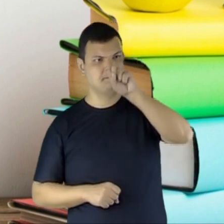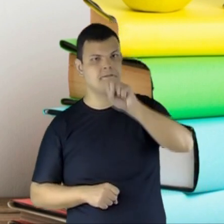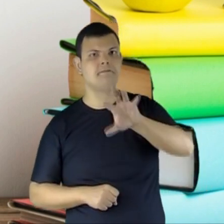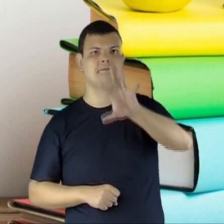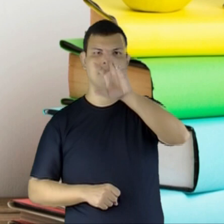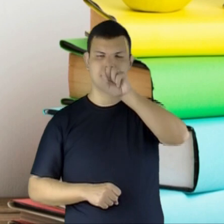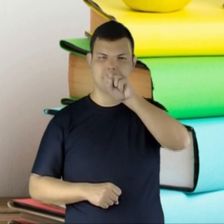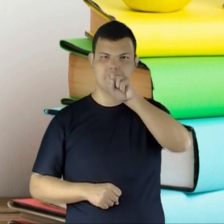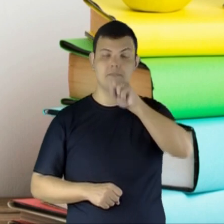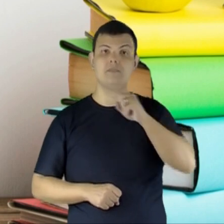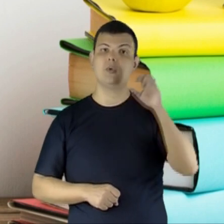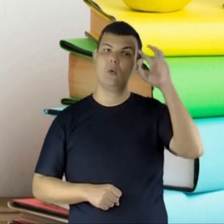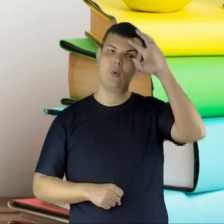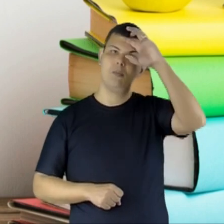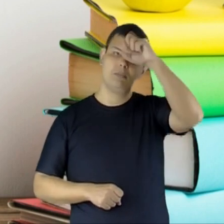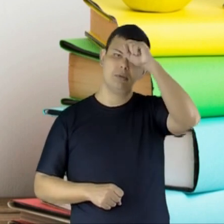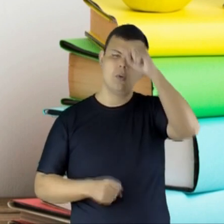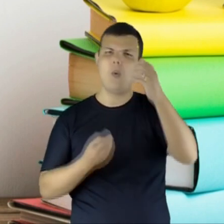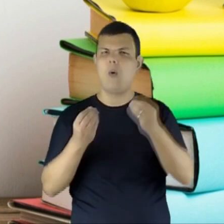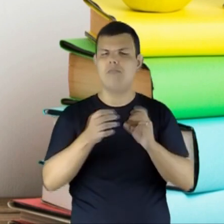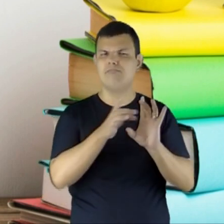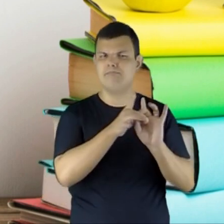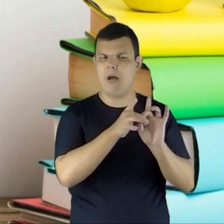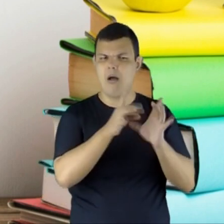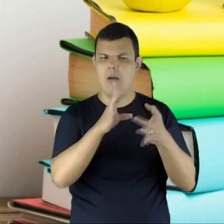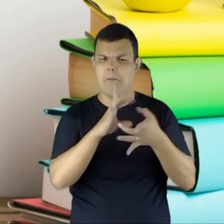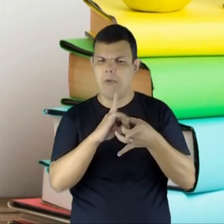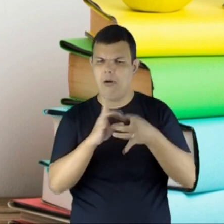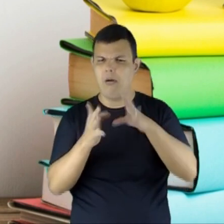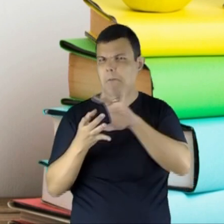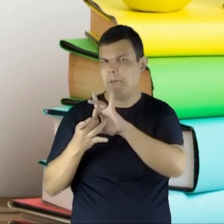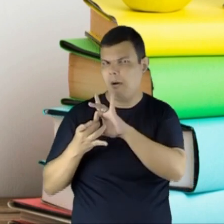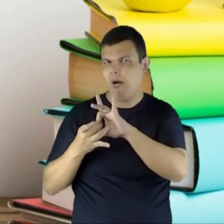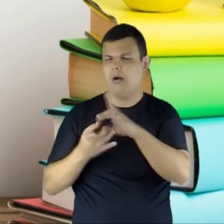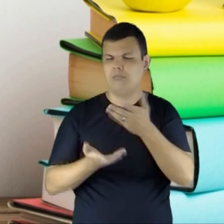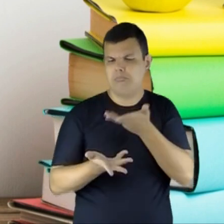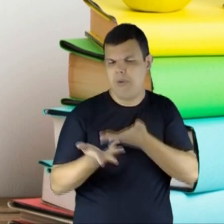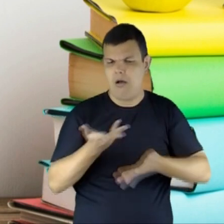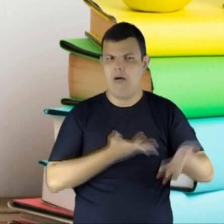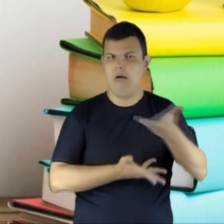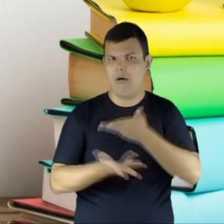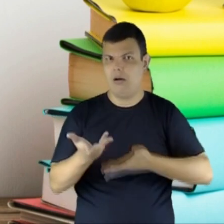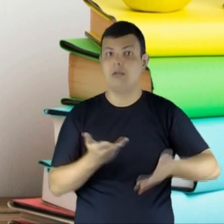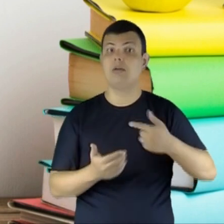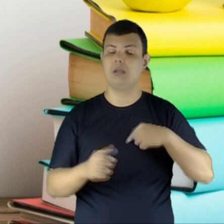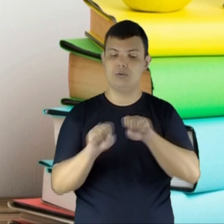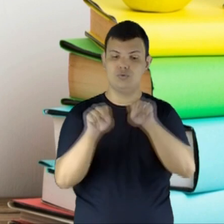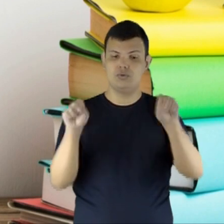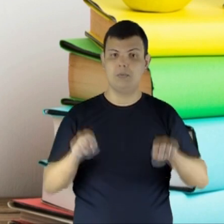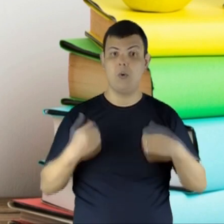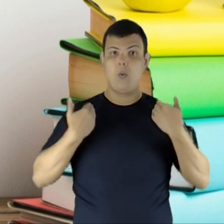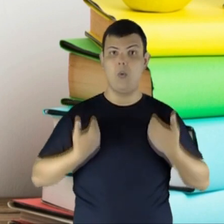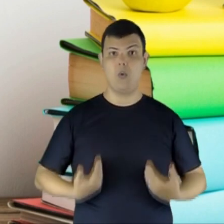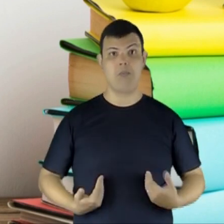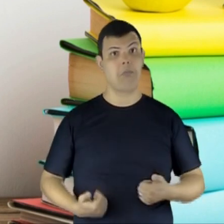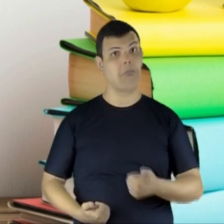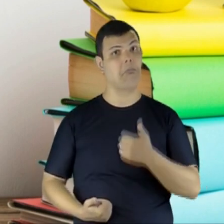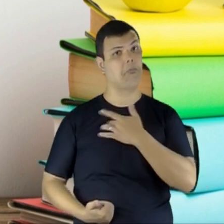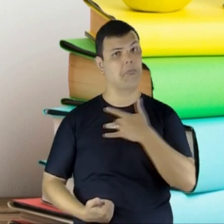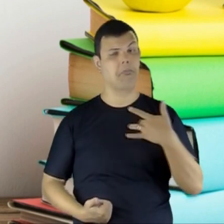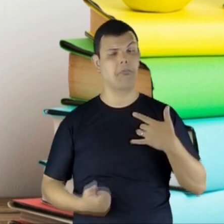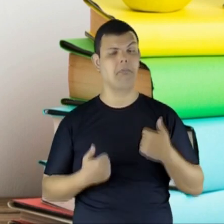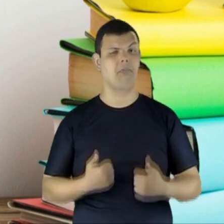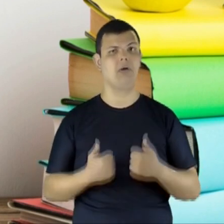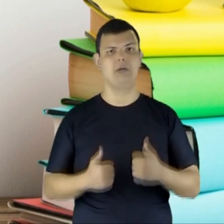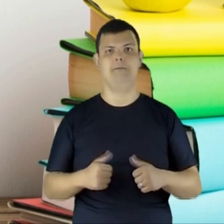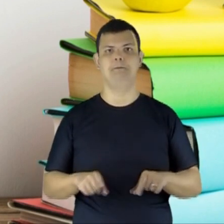compreender como um conjunto, né, entre esses sistemas, uma relação para que o nosso organismo funcione bem, tá? O